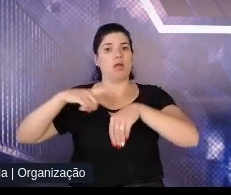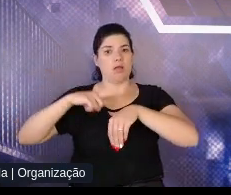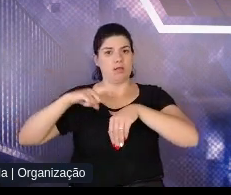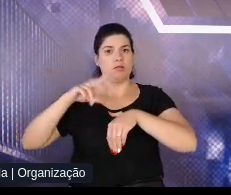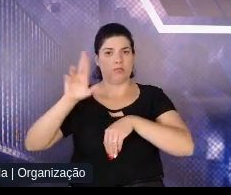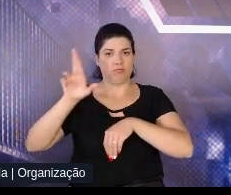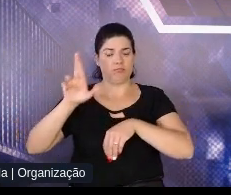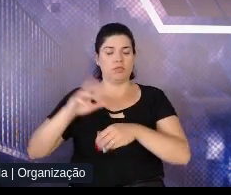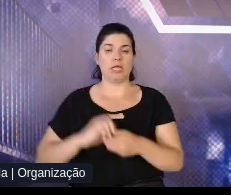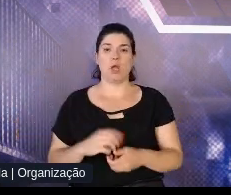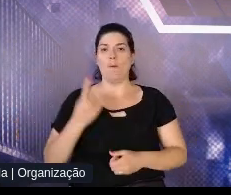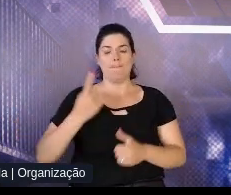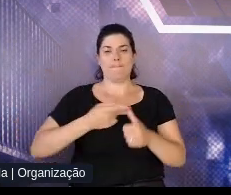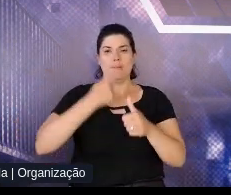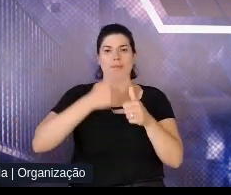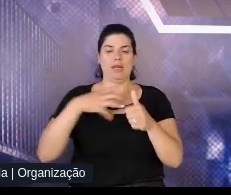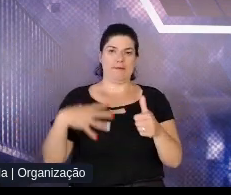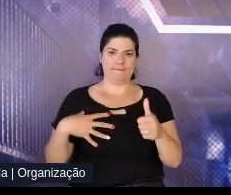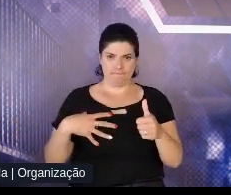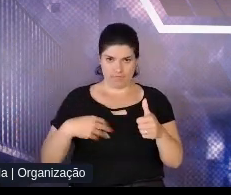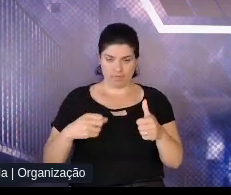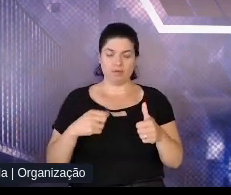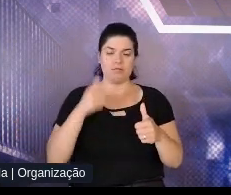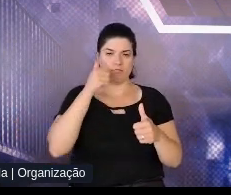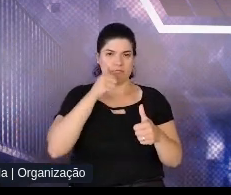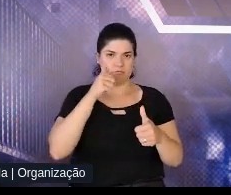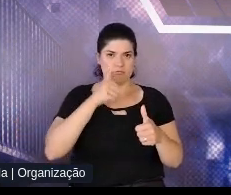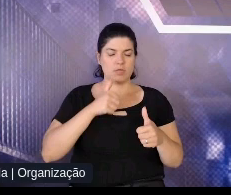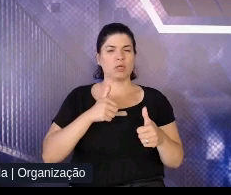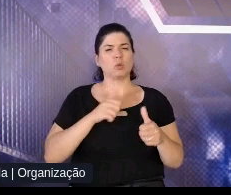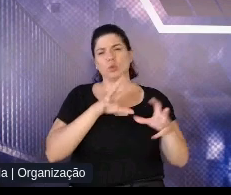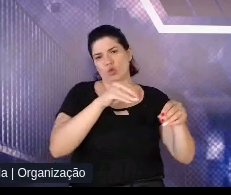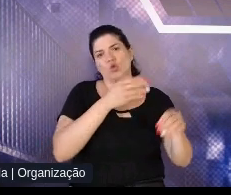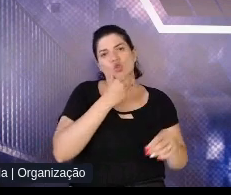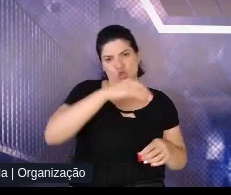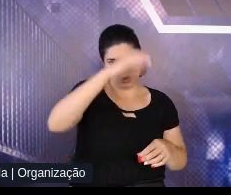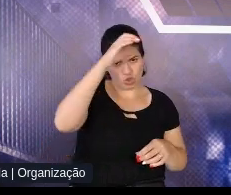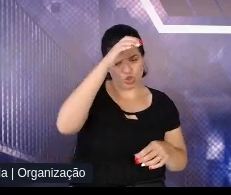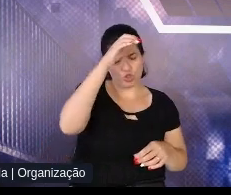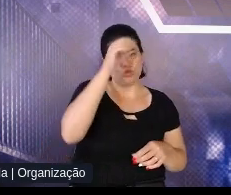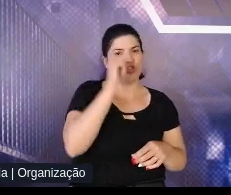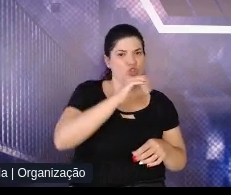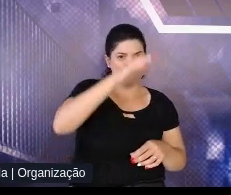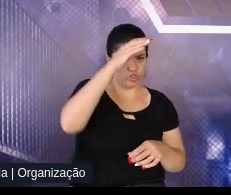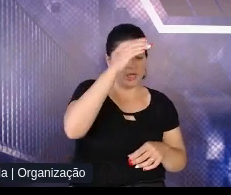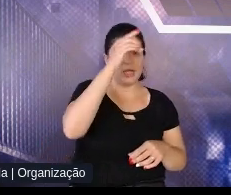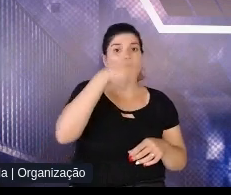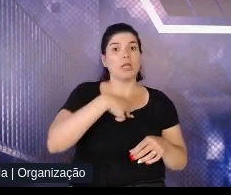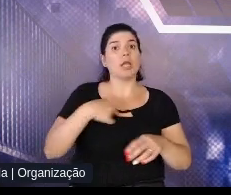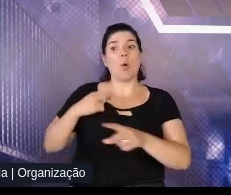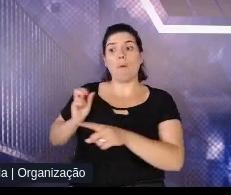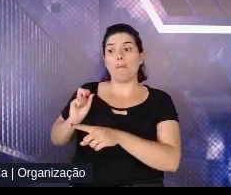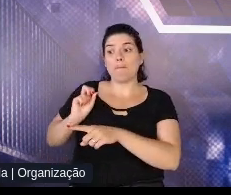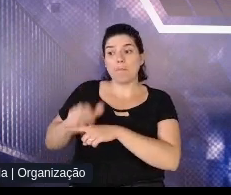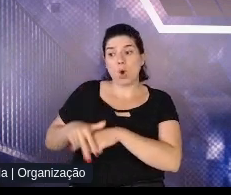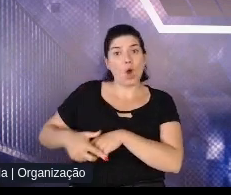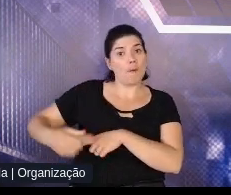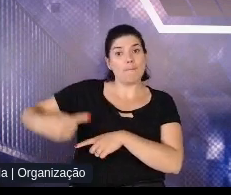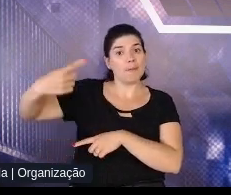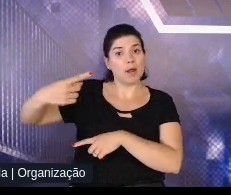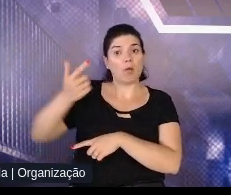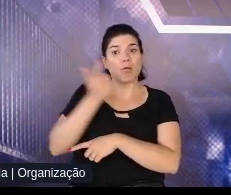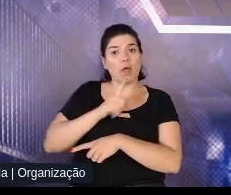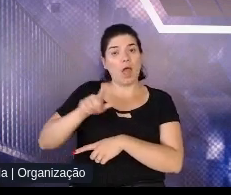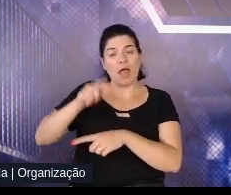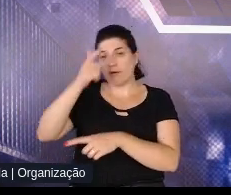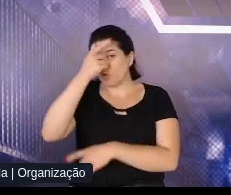filha, também ali em todos os meus tios, né, irmãos do meu pai, a entrar numa universidade. Então, a gente vê que nós